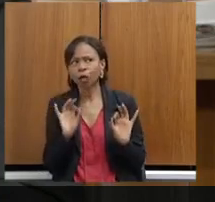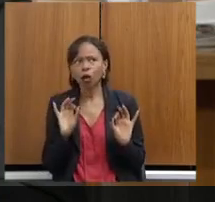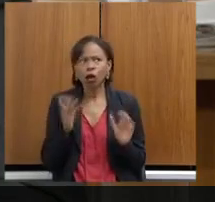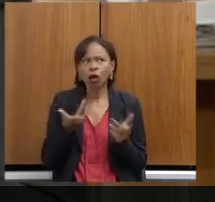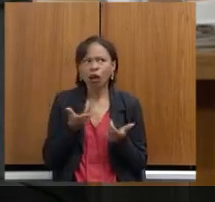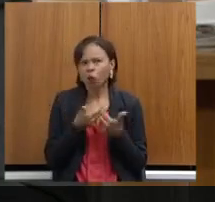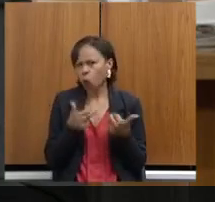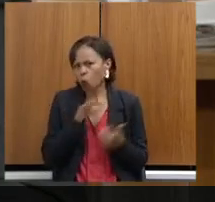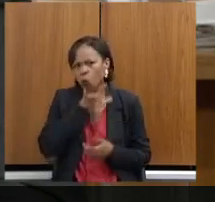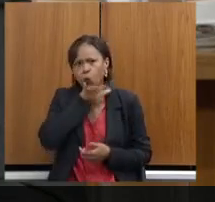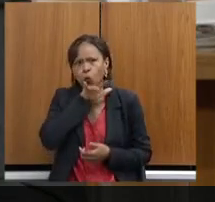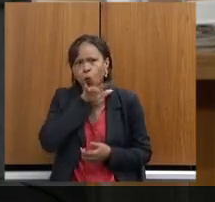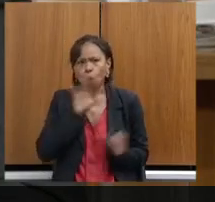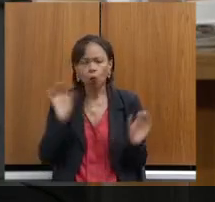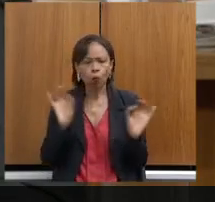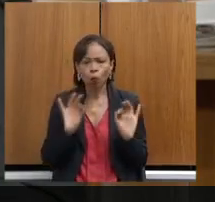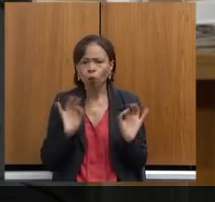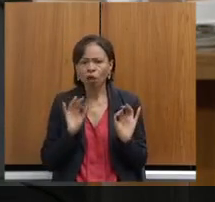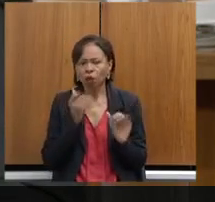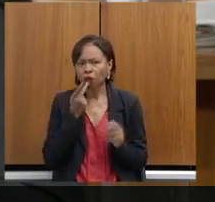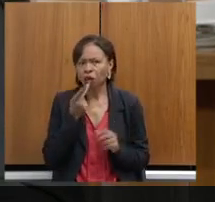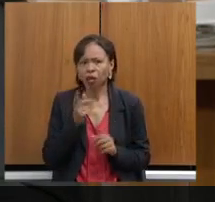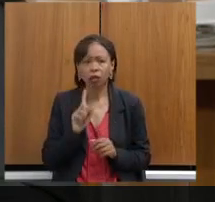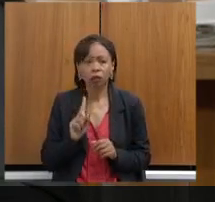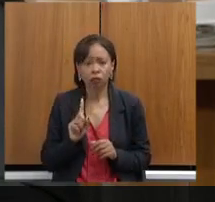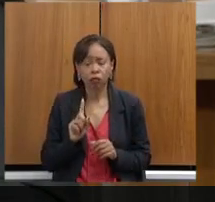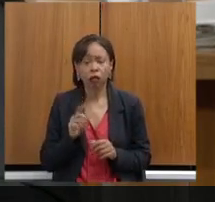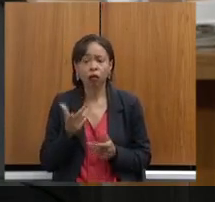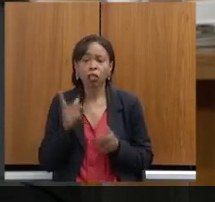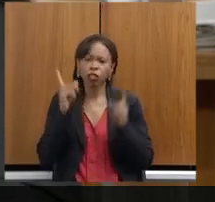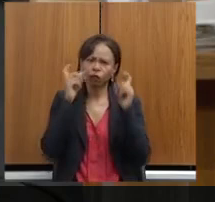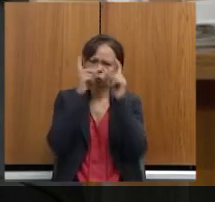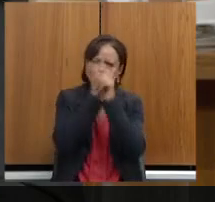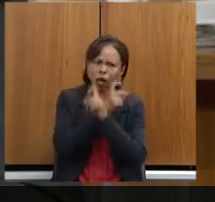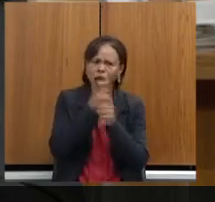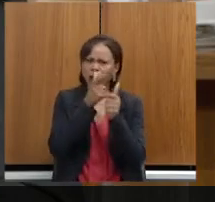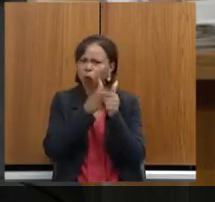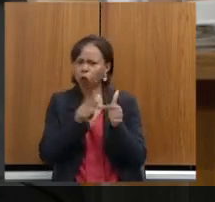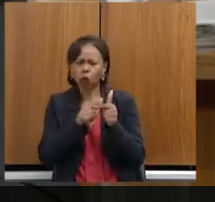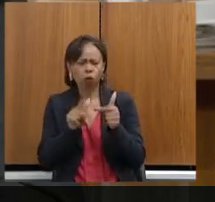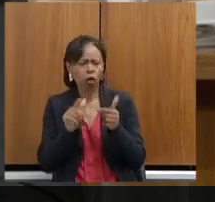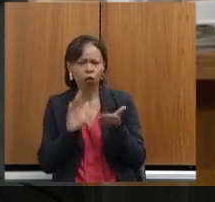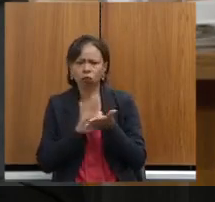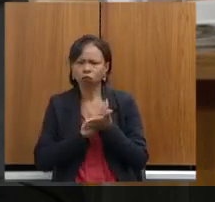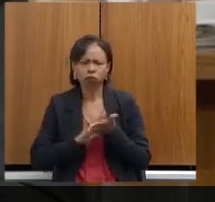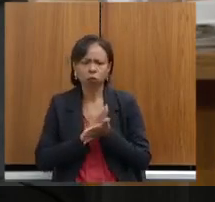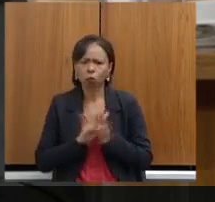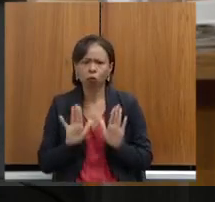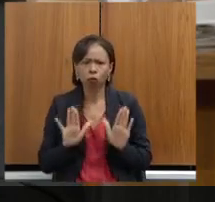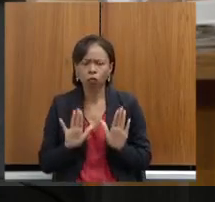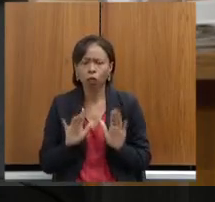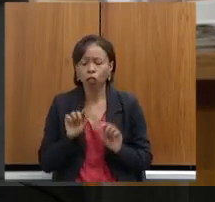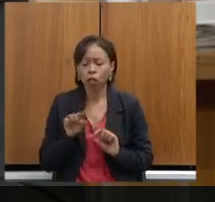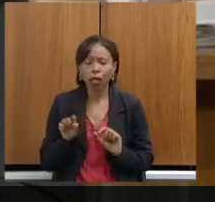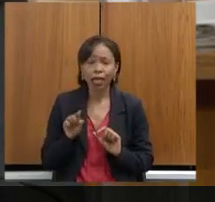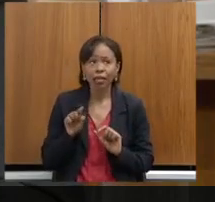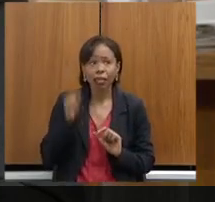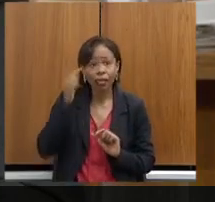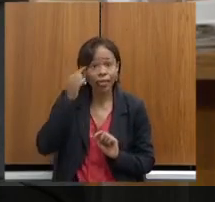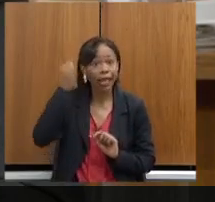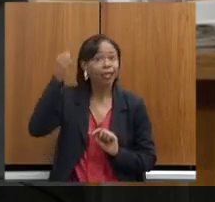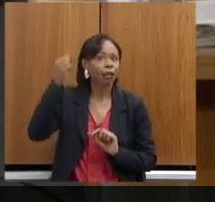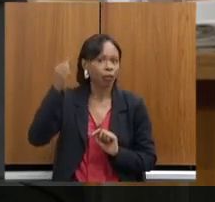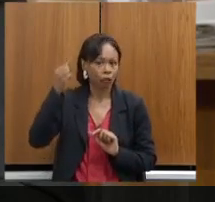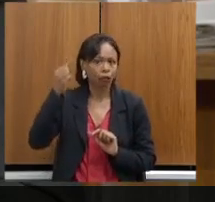ruim digamos assim a dizer em termos de dificuldades nesta na implementação da ideia